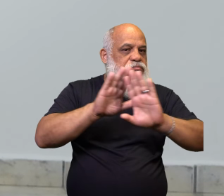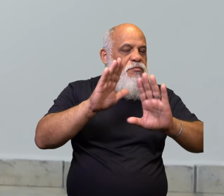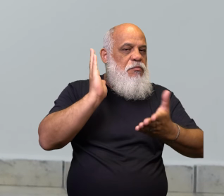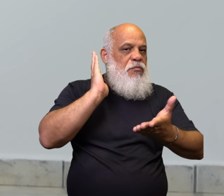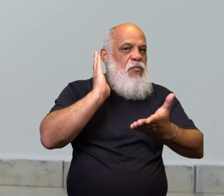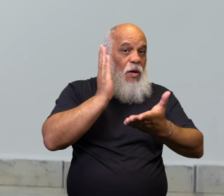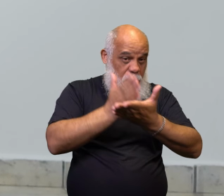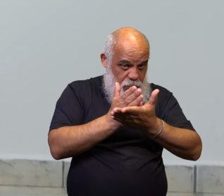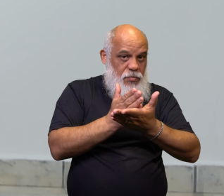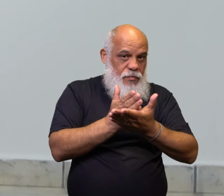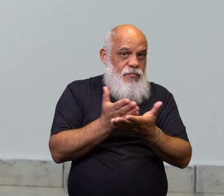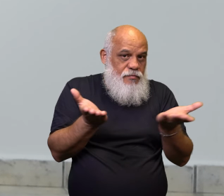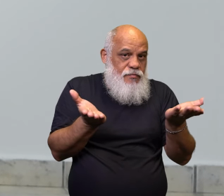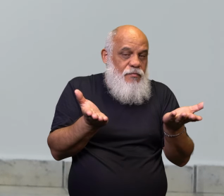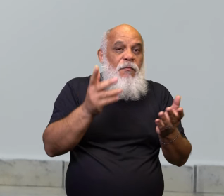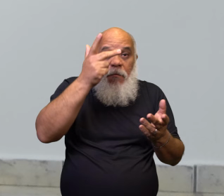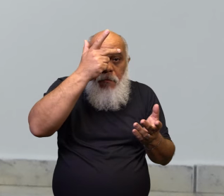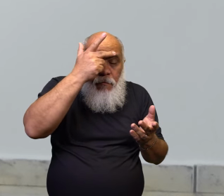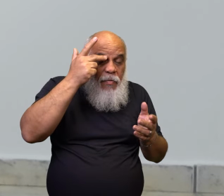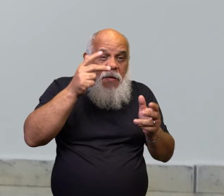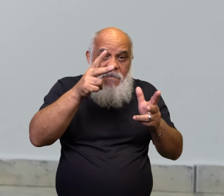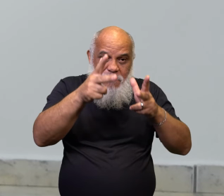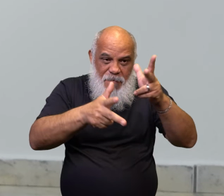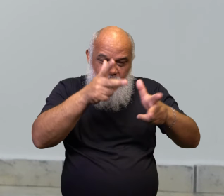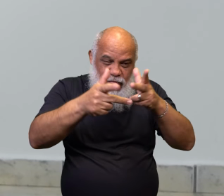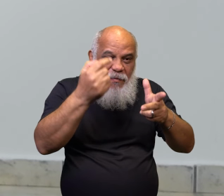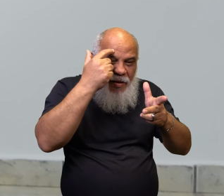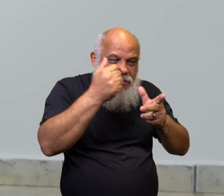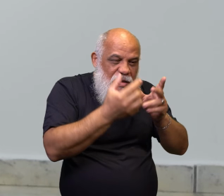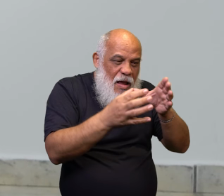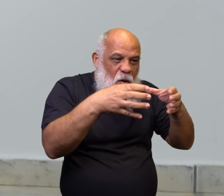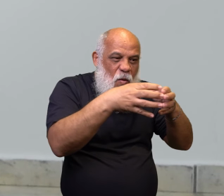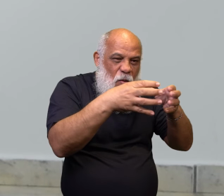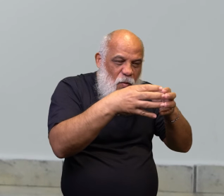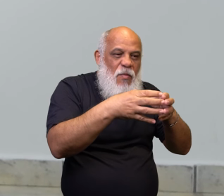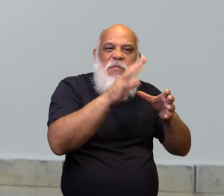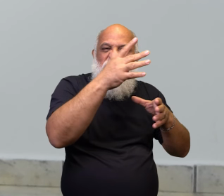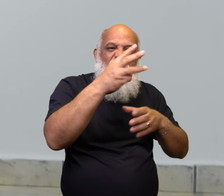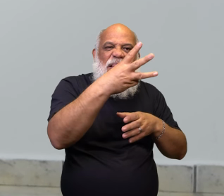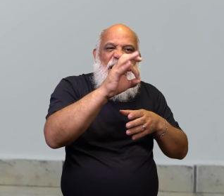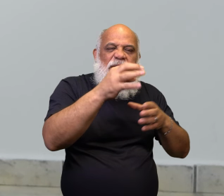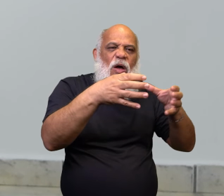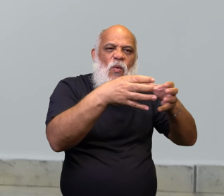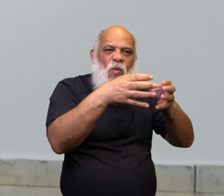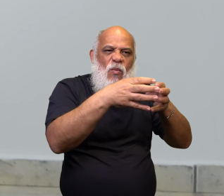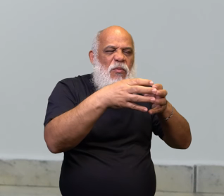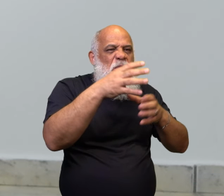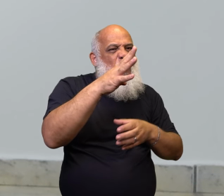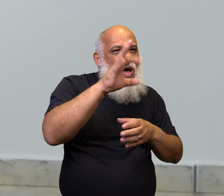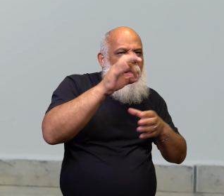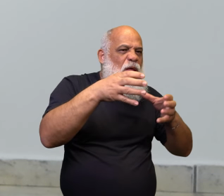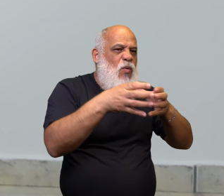pessoa fala assim, então, as pessoas nada como era mais, nada tinha que ter parte de Deus dentro da